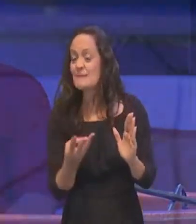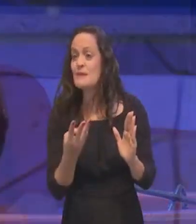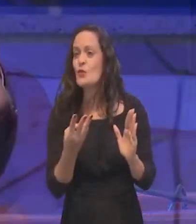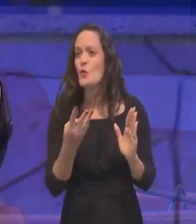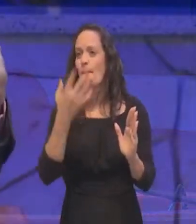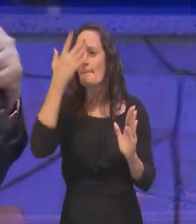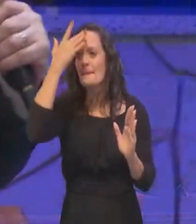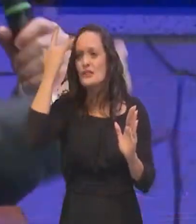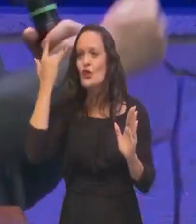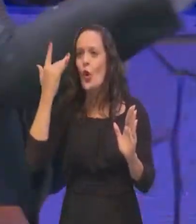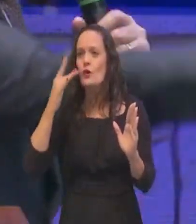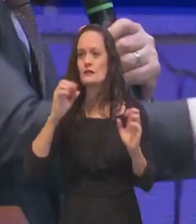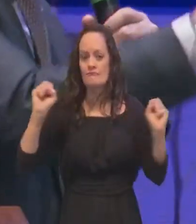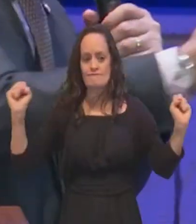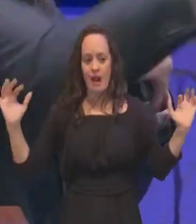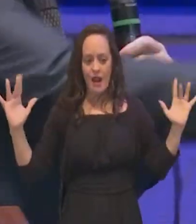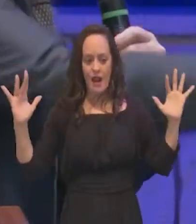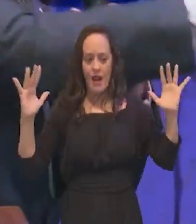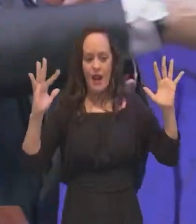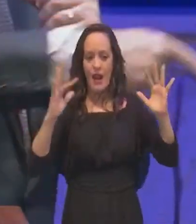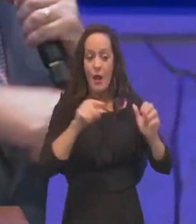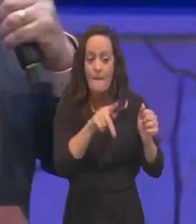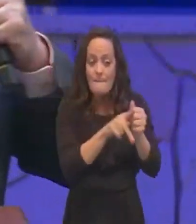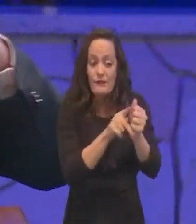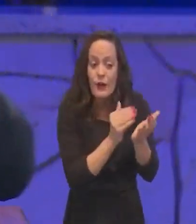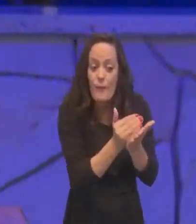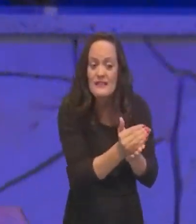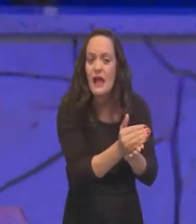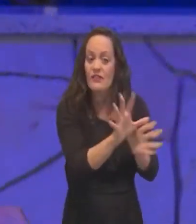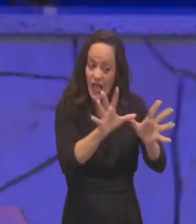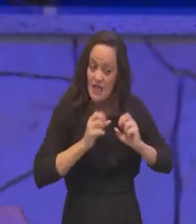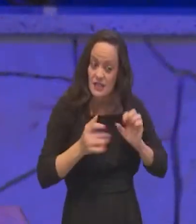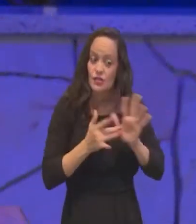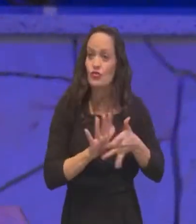você, Pedro, dará o pontapé inicial quando você se converter, Pedro.